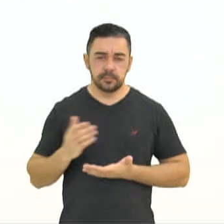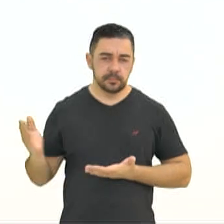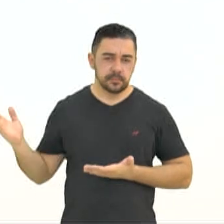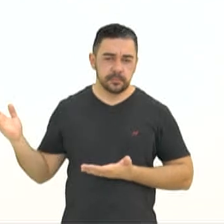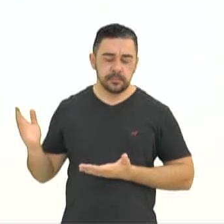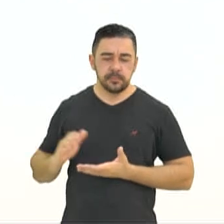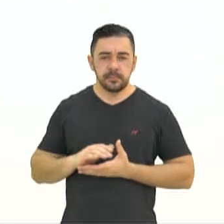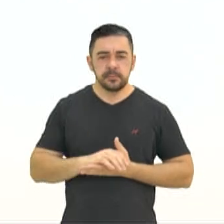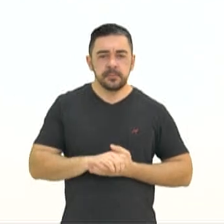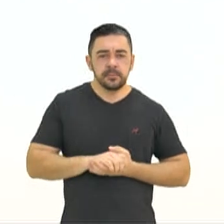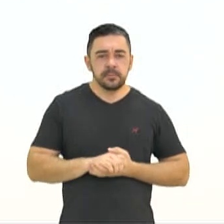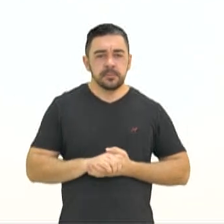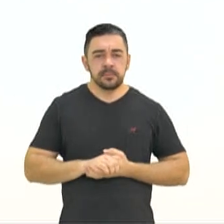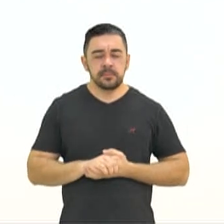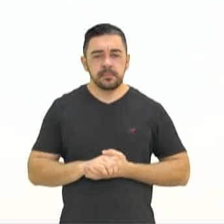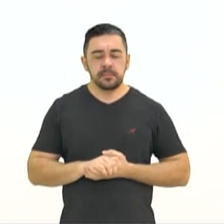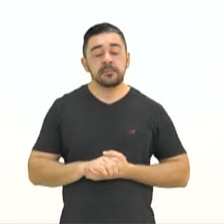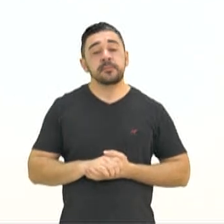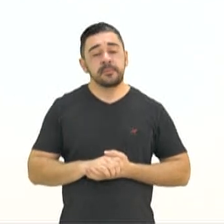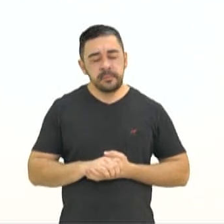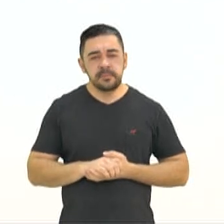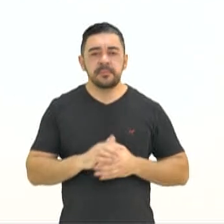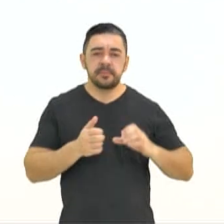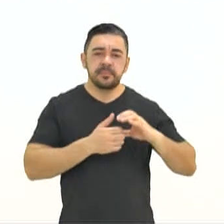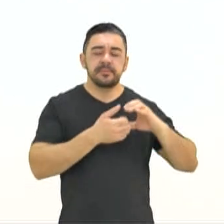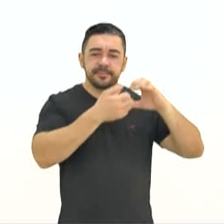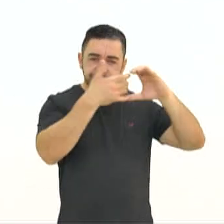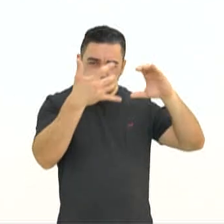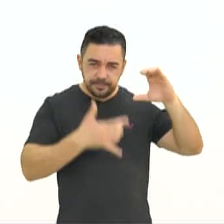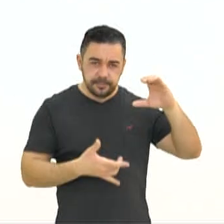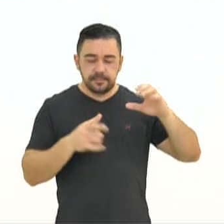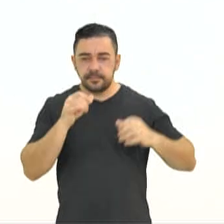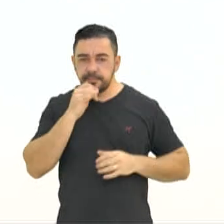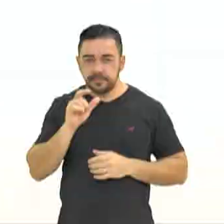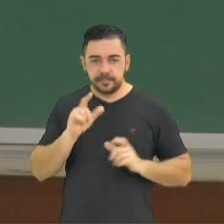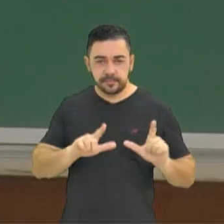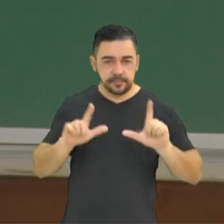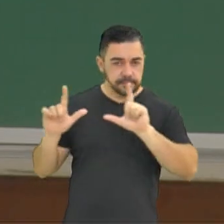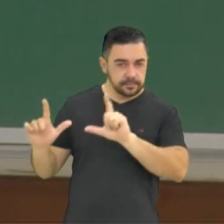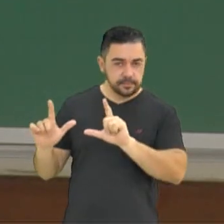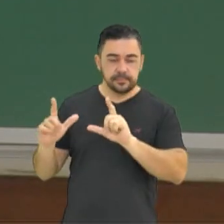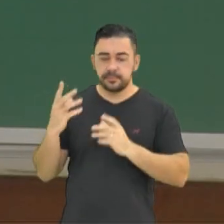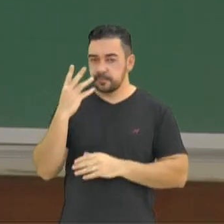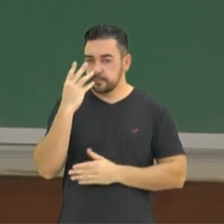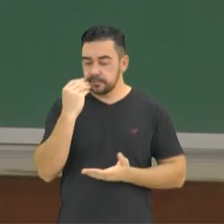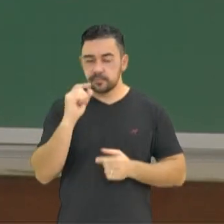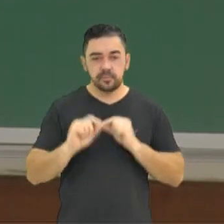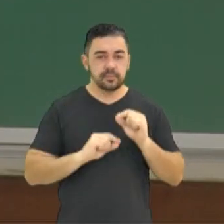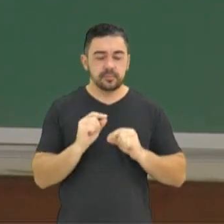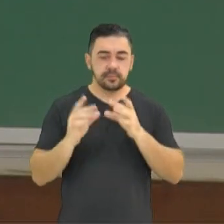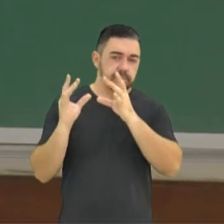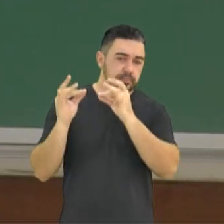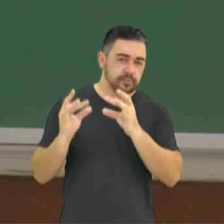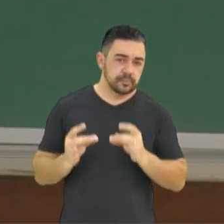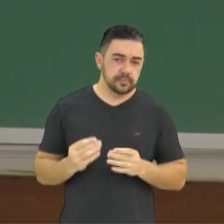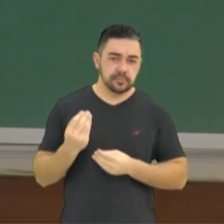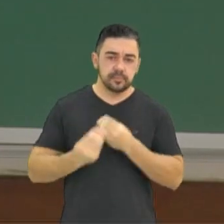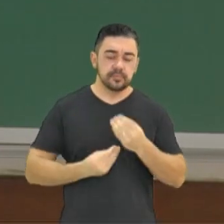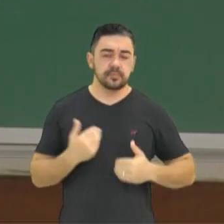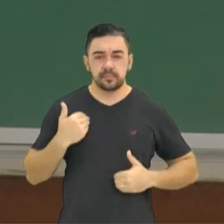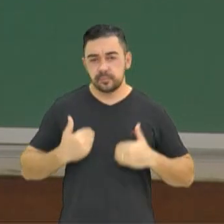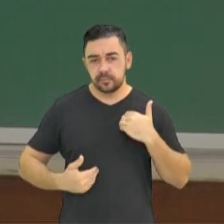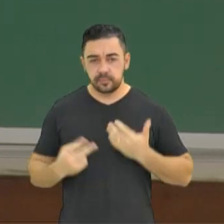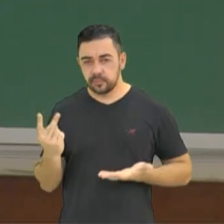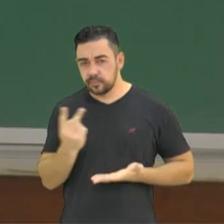ninhos presentes em la mesma. Então, a descrição ali do lado da fotografia que a gente acabou de ver tem a descrição física